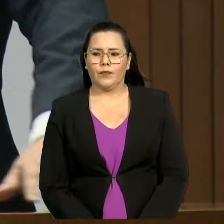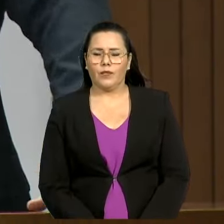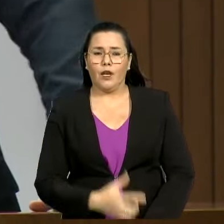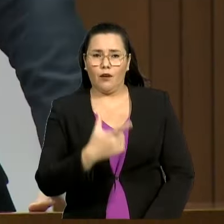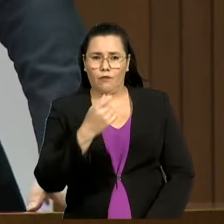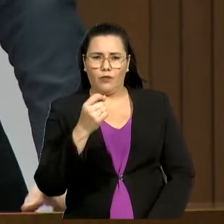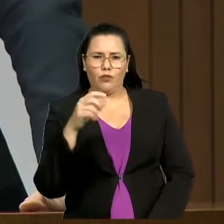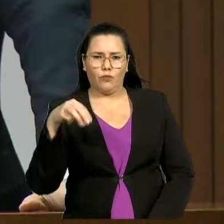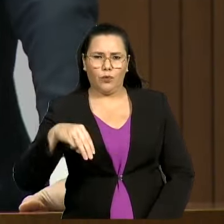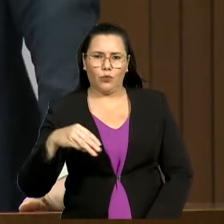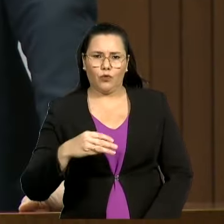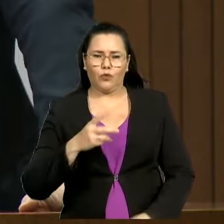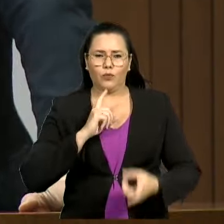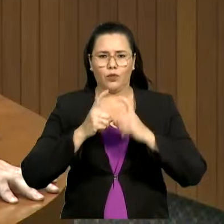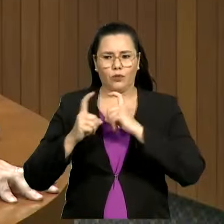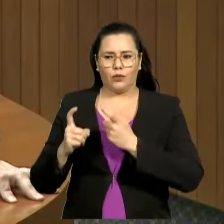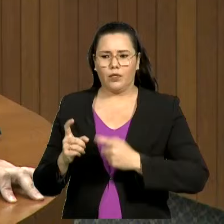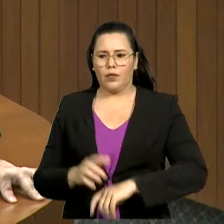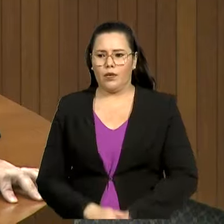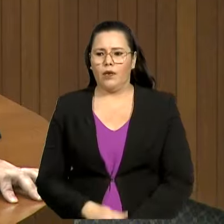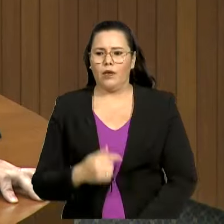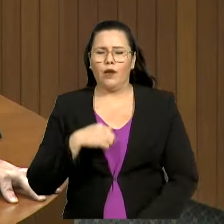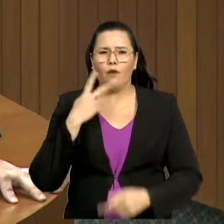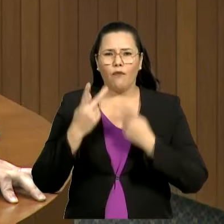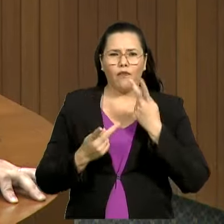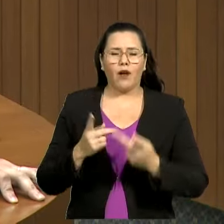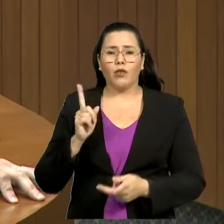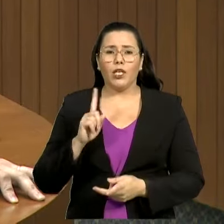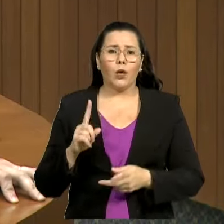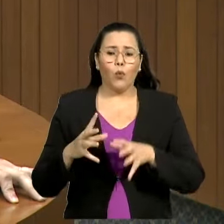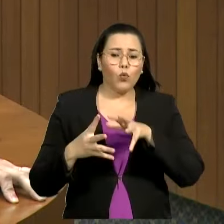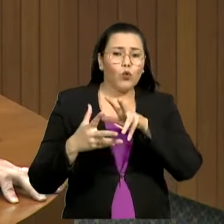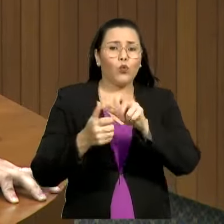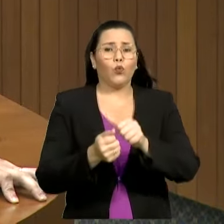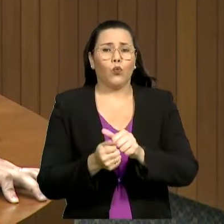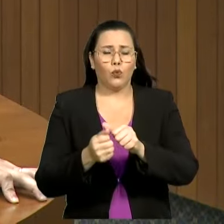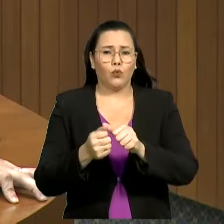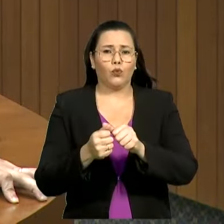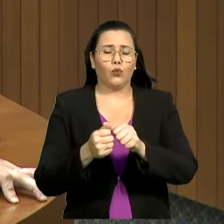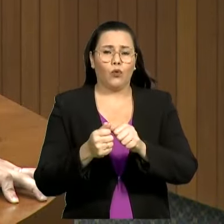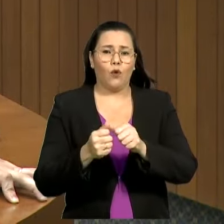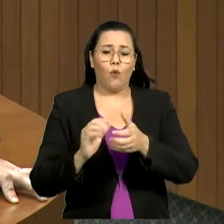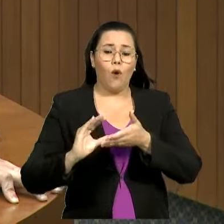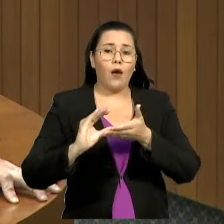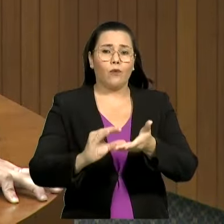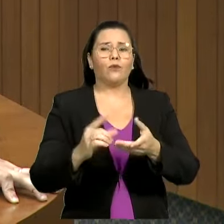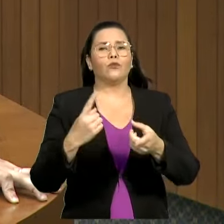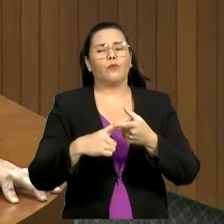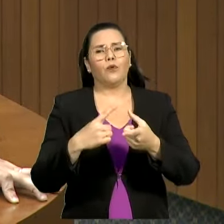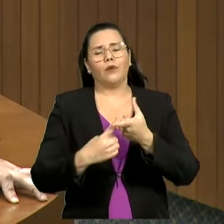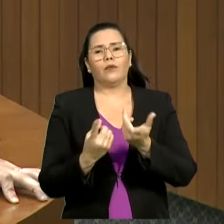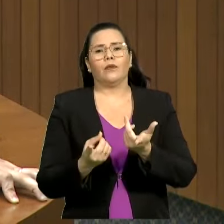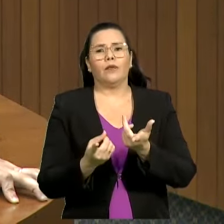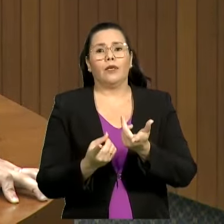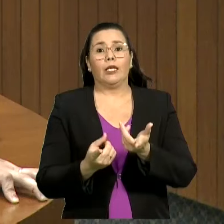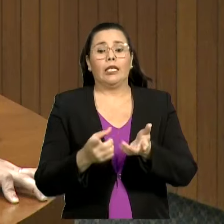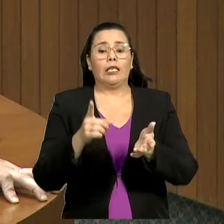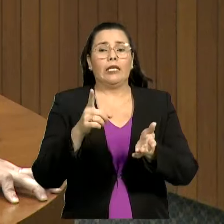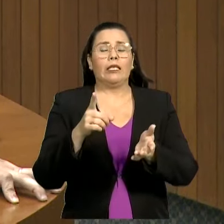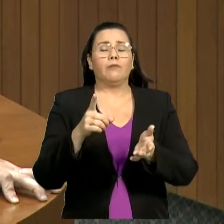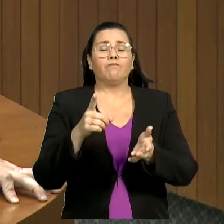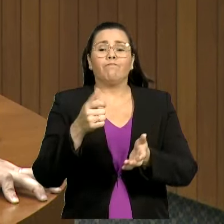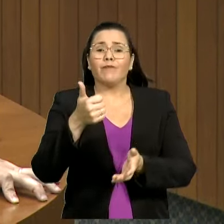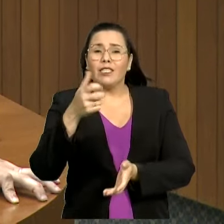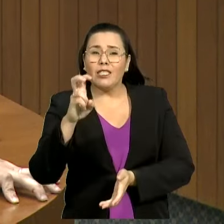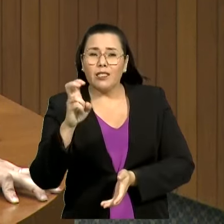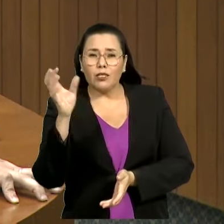Digo em parte porque... Vou mandar corrigir o tempo. Eu agradeço, Presidente. Digo em parte porque 15% ficou